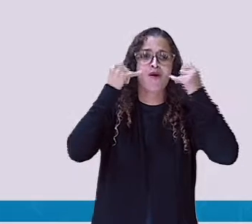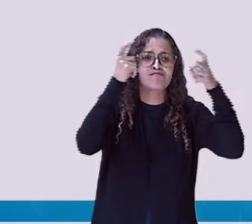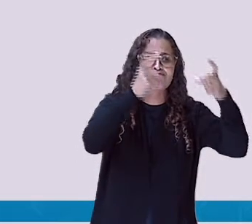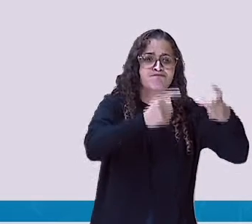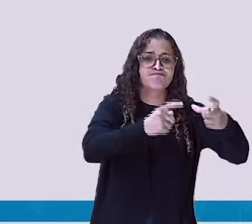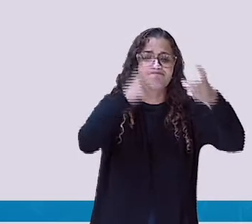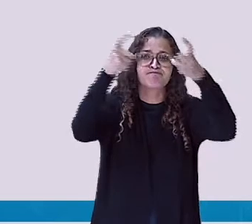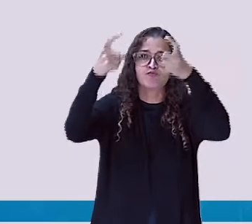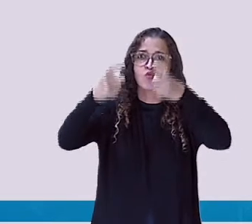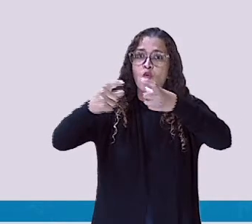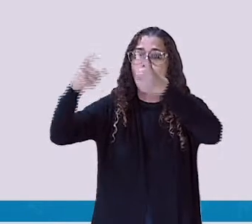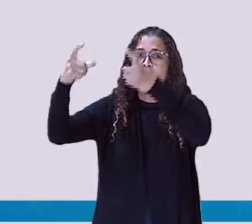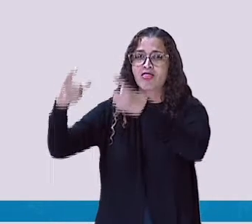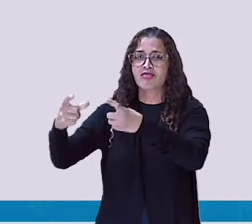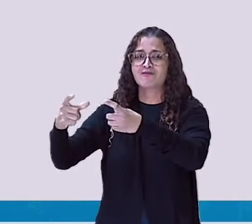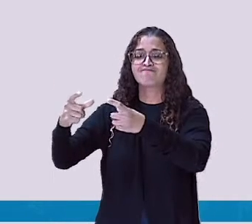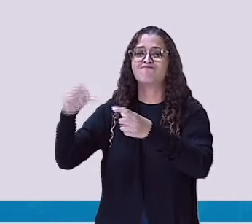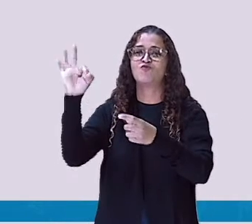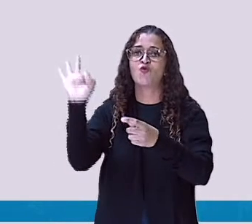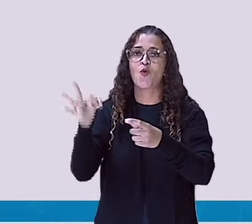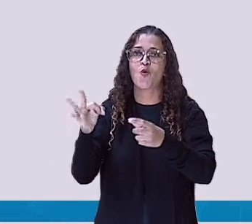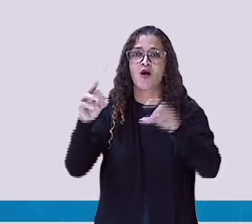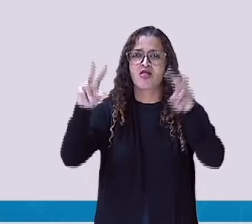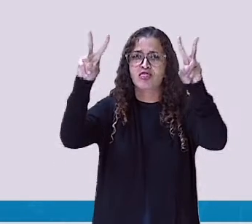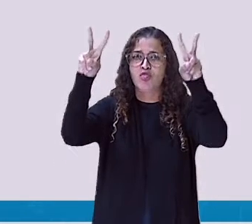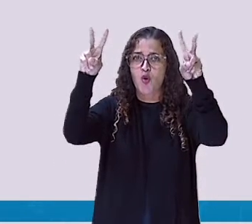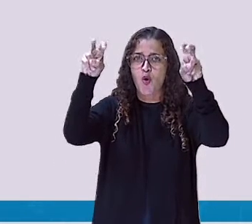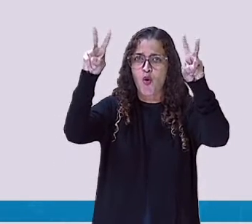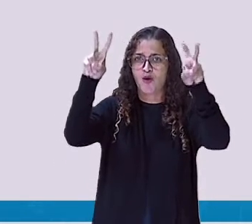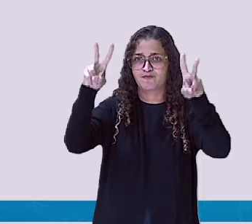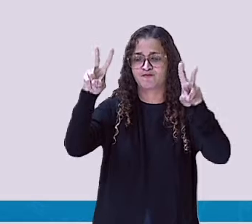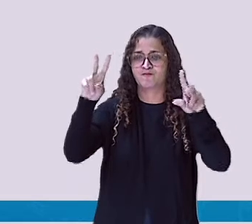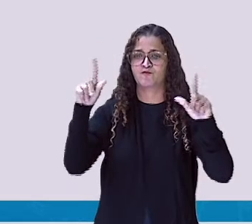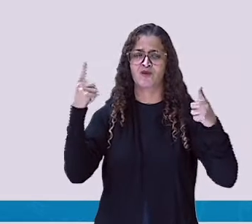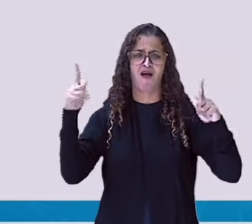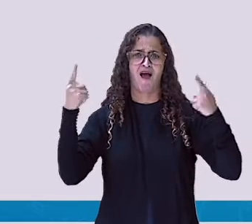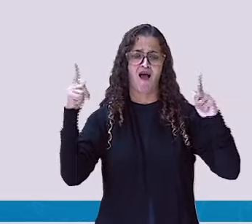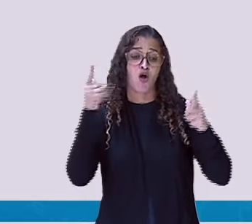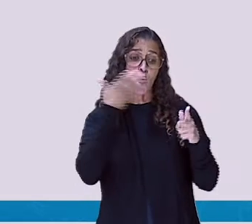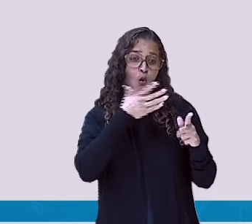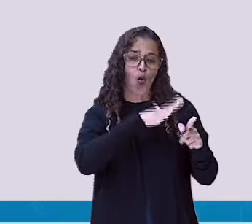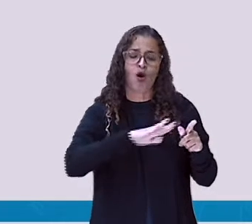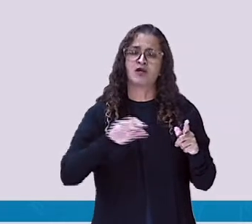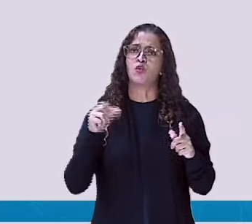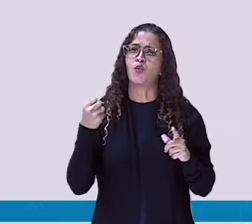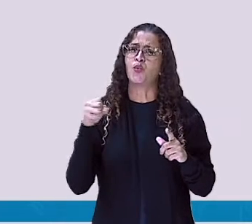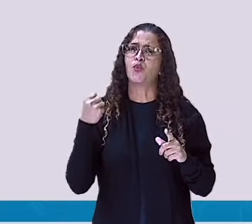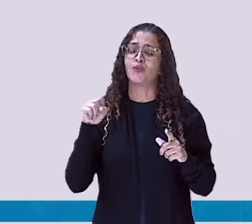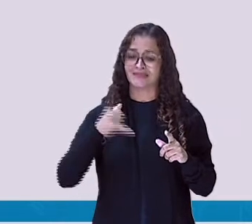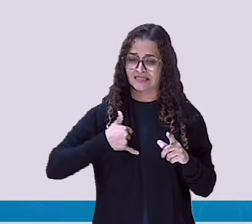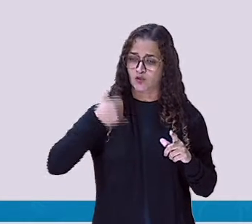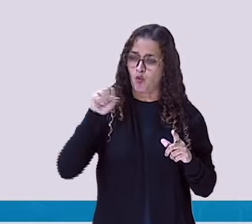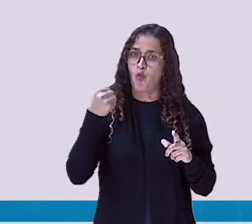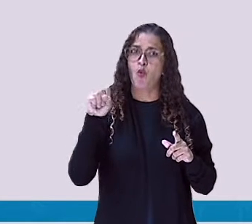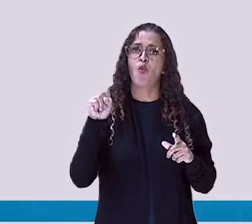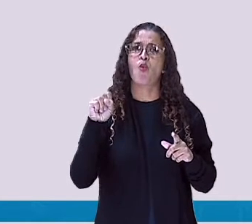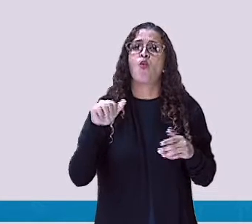Aqui o título, olha. Título: Preferência de lazer para crianças de 8